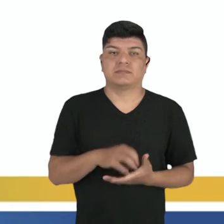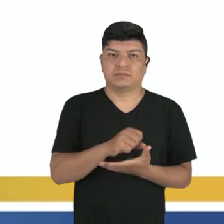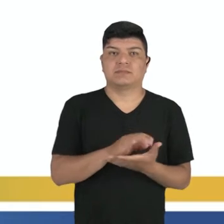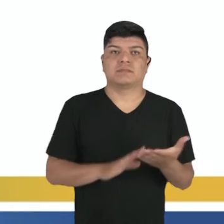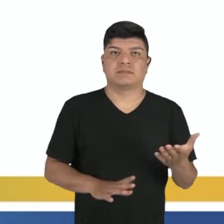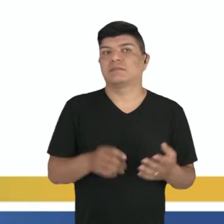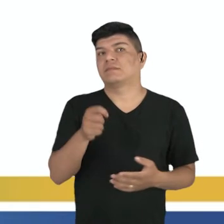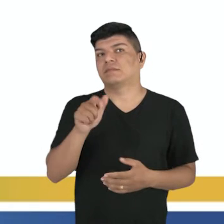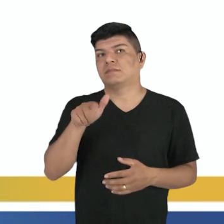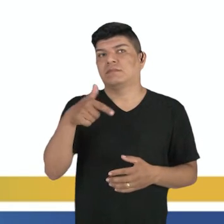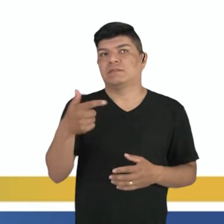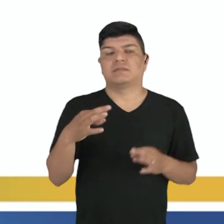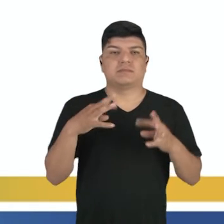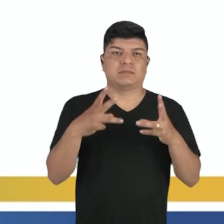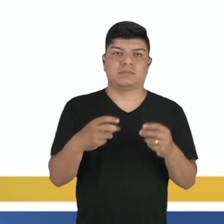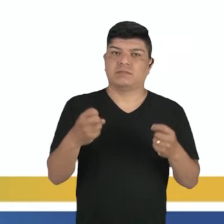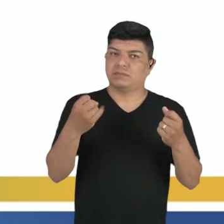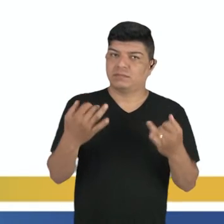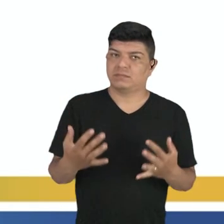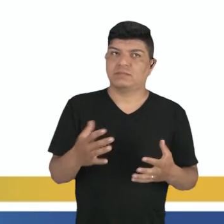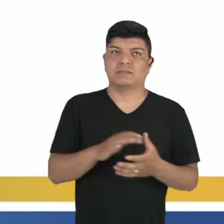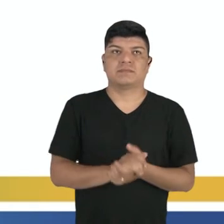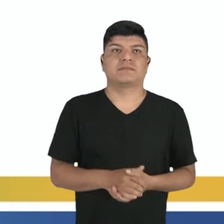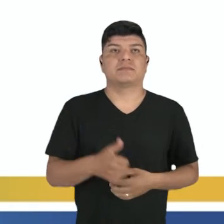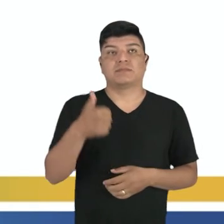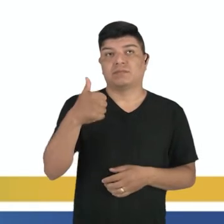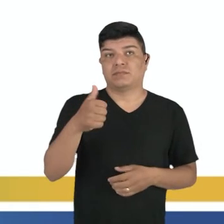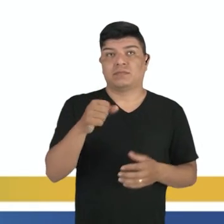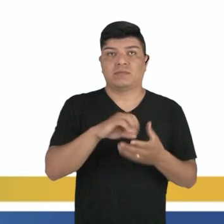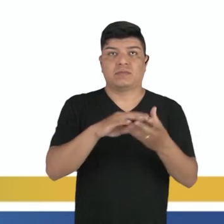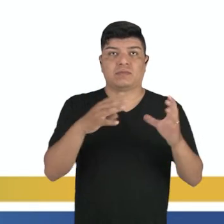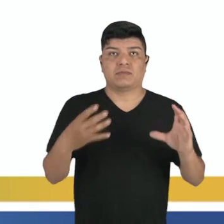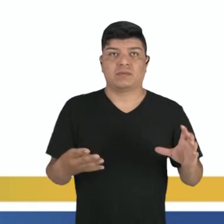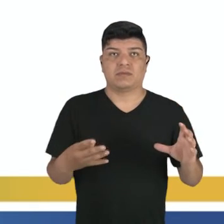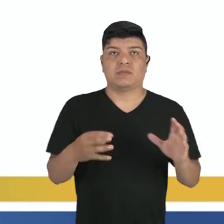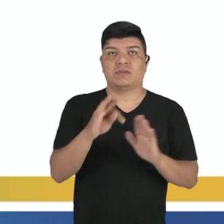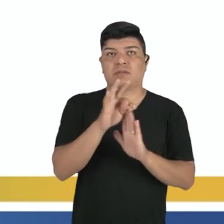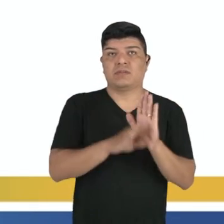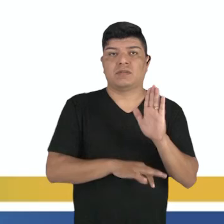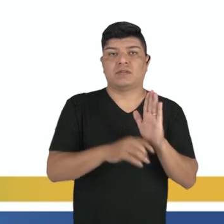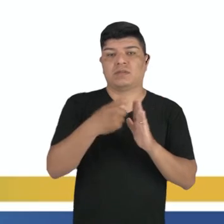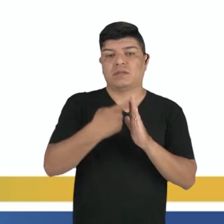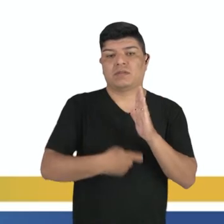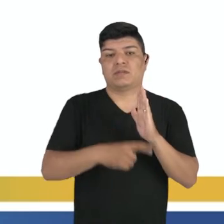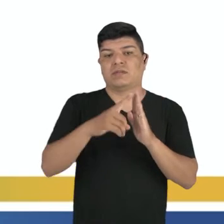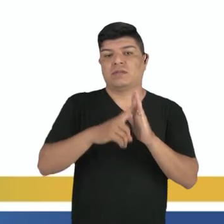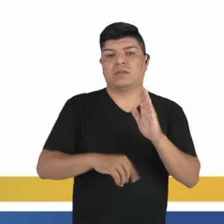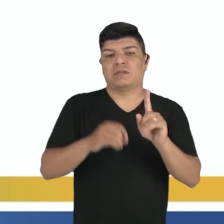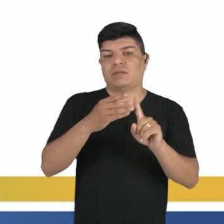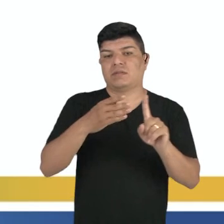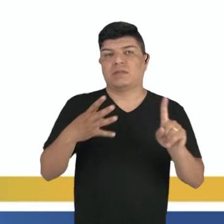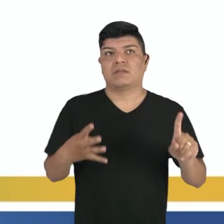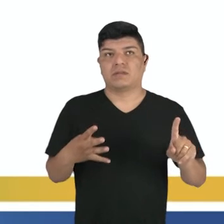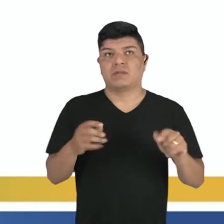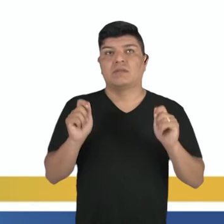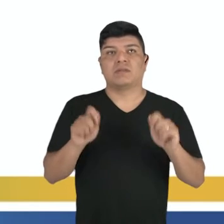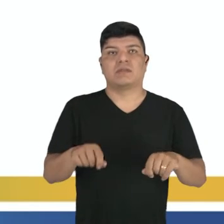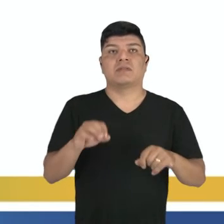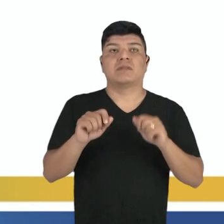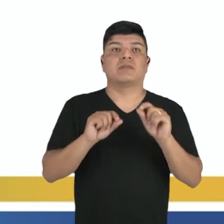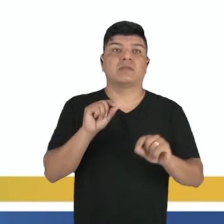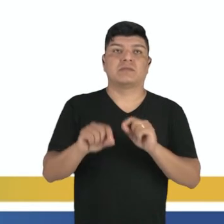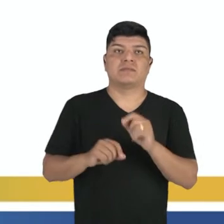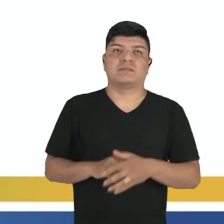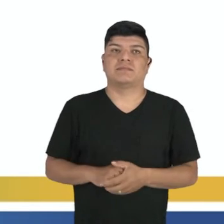exercitar um pouquinho depois de tudo que nós falamos. 1. Sobre as características do texto dissertativo argumentativo, podemos